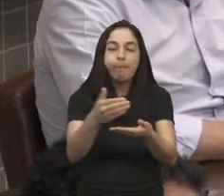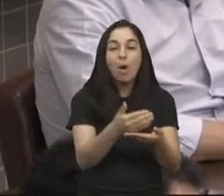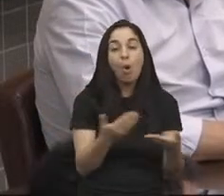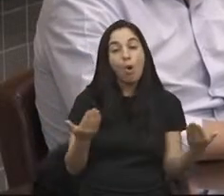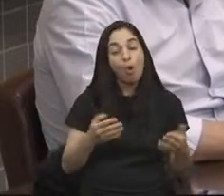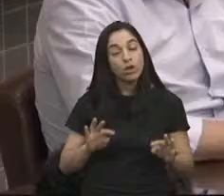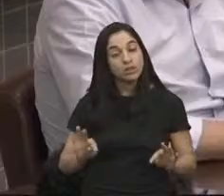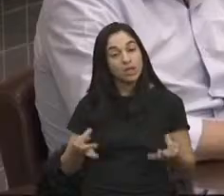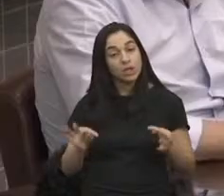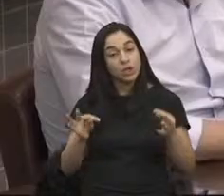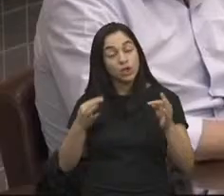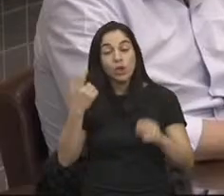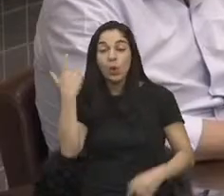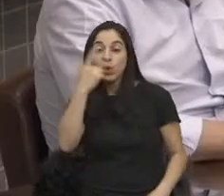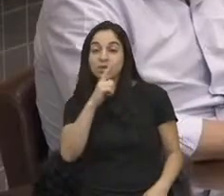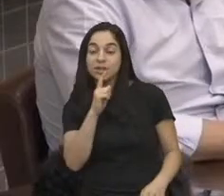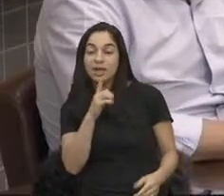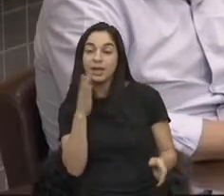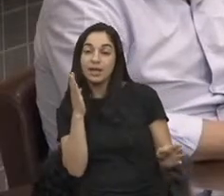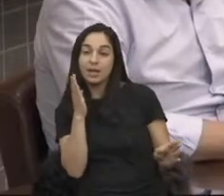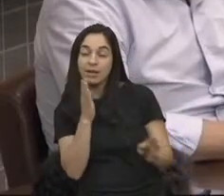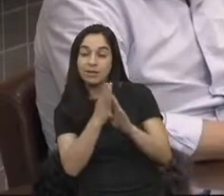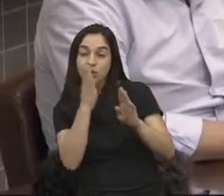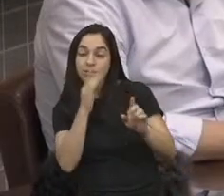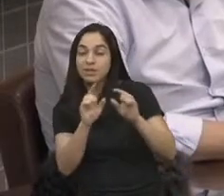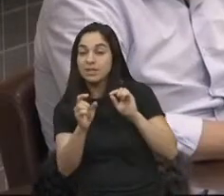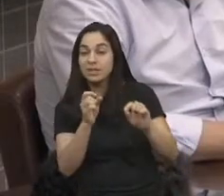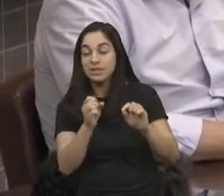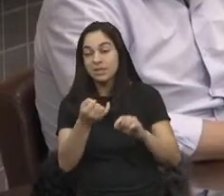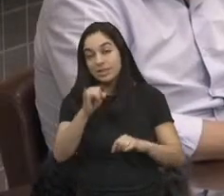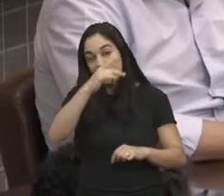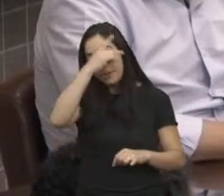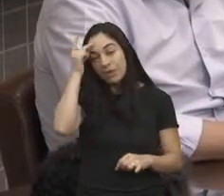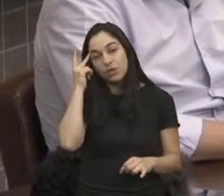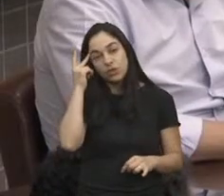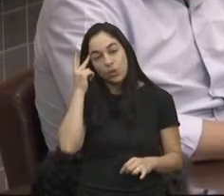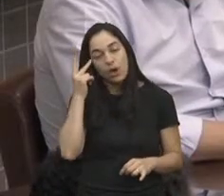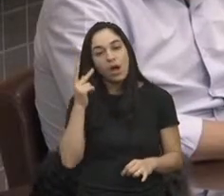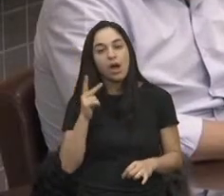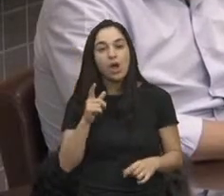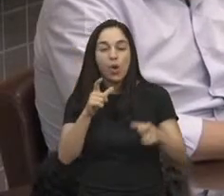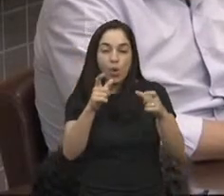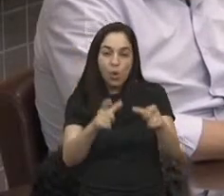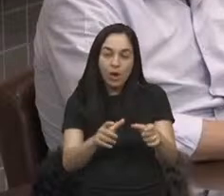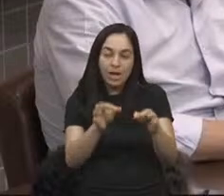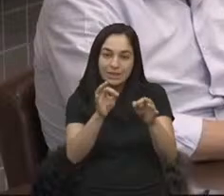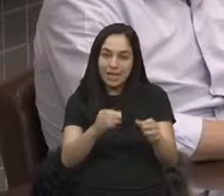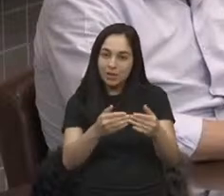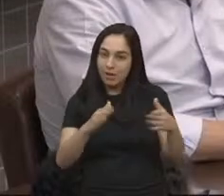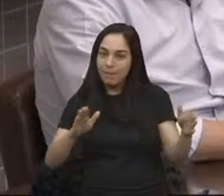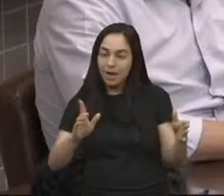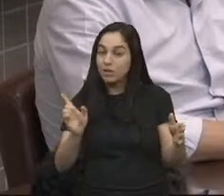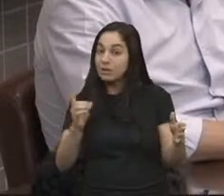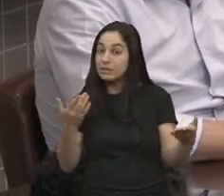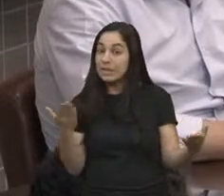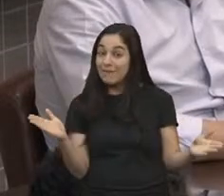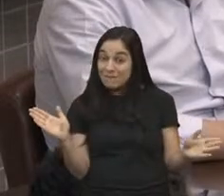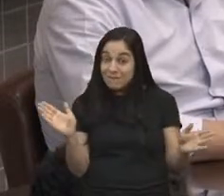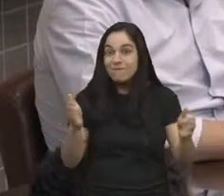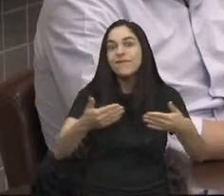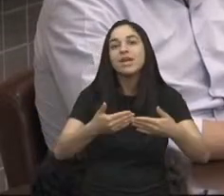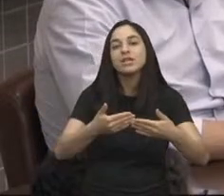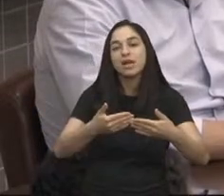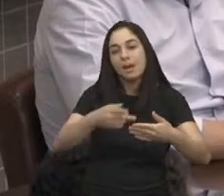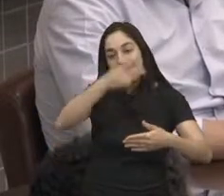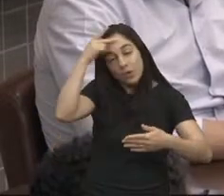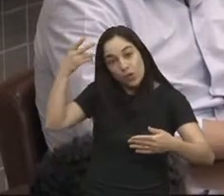consegue, por exemplo, identificar que se alguém acessa o local num horário diferente daquilo que é o horário de funcionamento, a gente recebe um alarme automático, sem precisar de